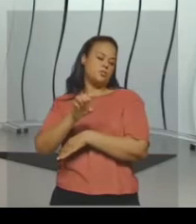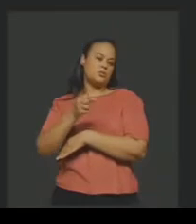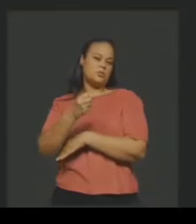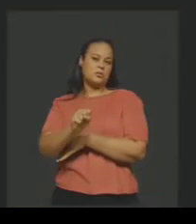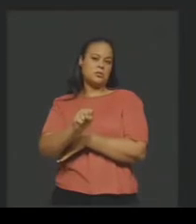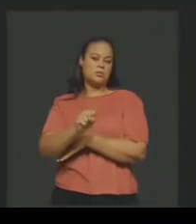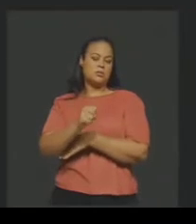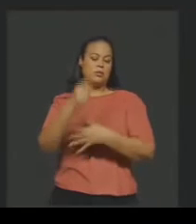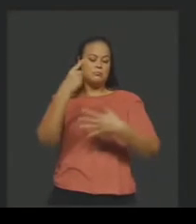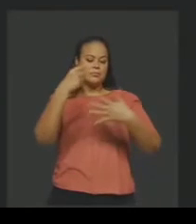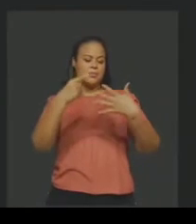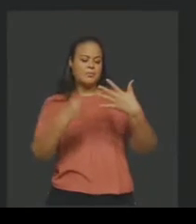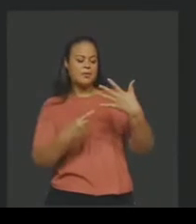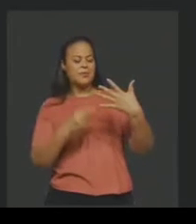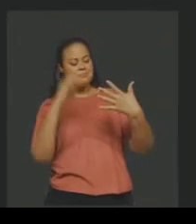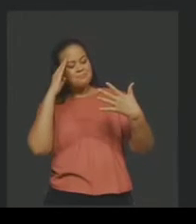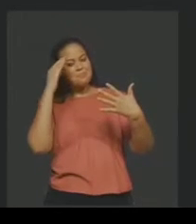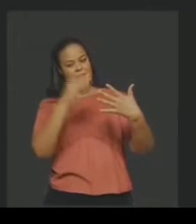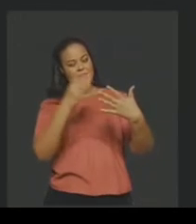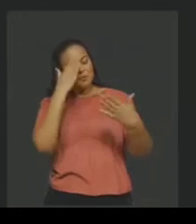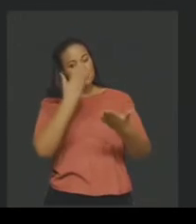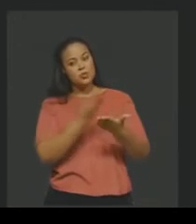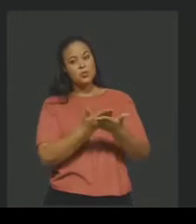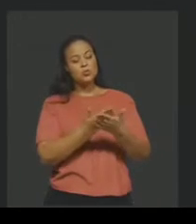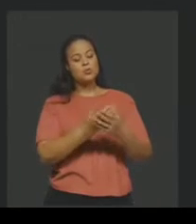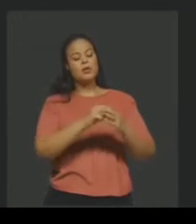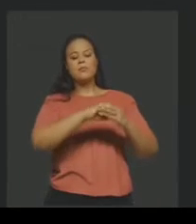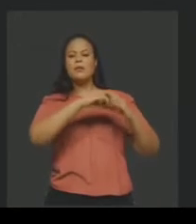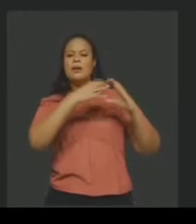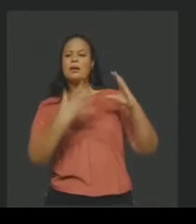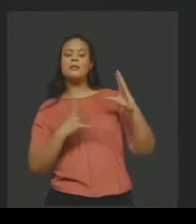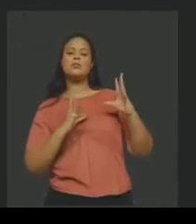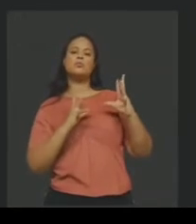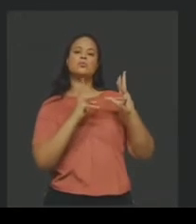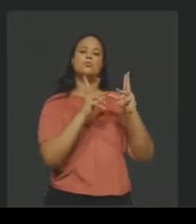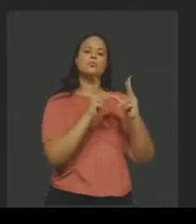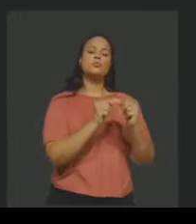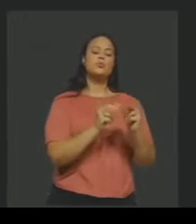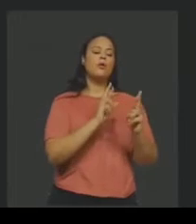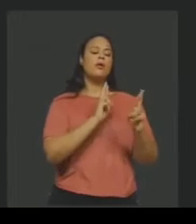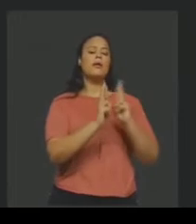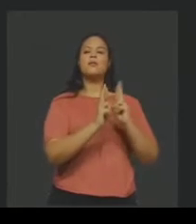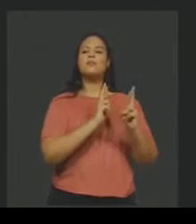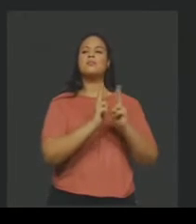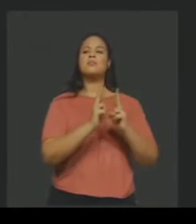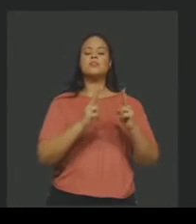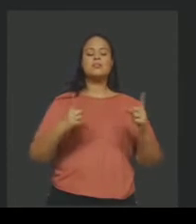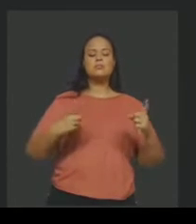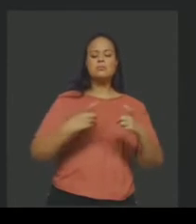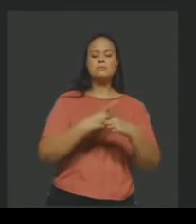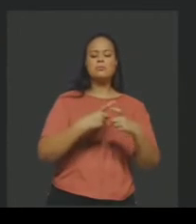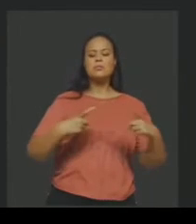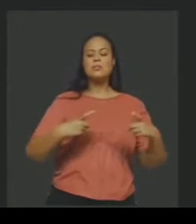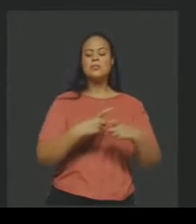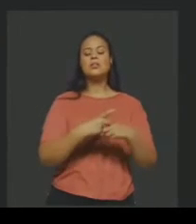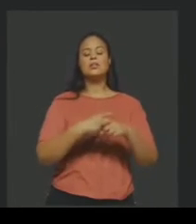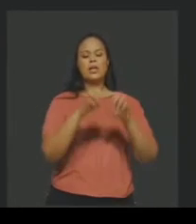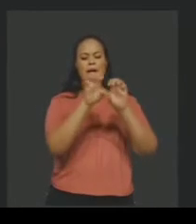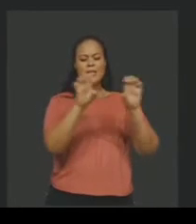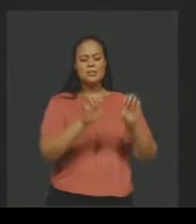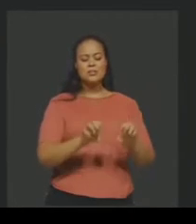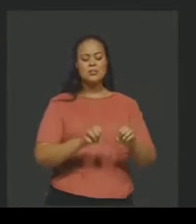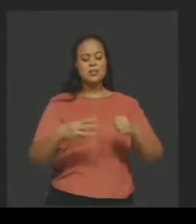Esses foram os pontos principais dessa aula. Nós falamos das características gerais, falamos que os representantes são arqueias e bactérias, falamos da